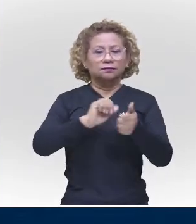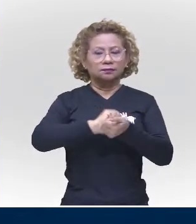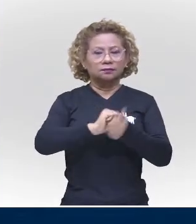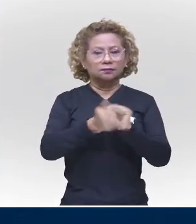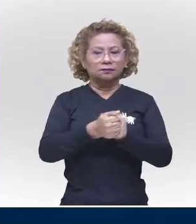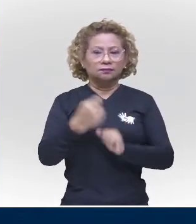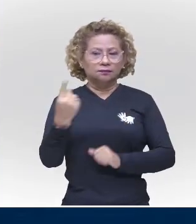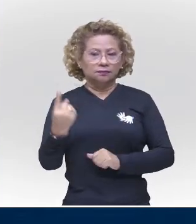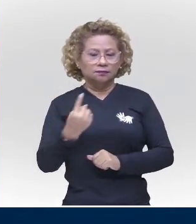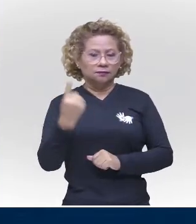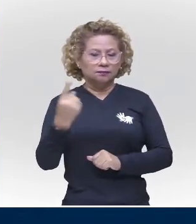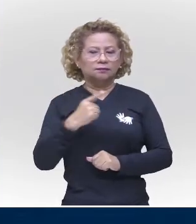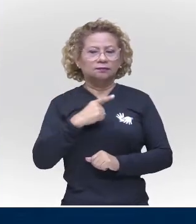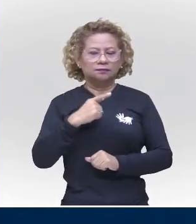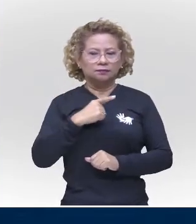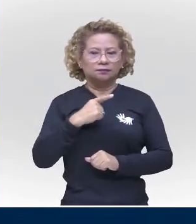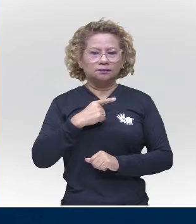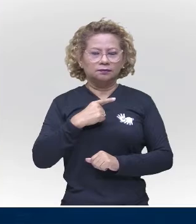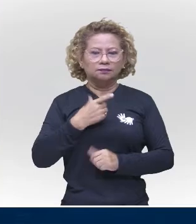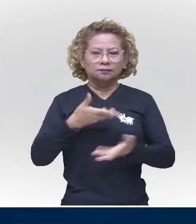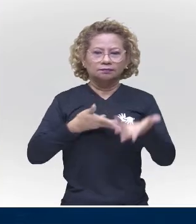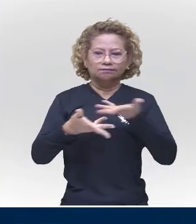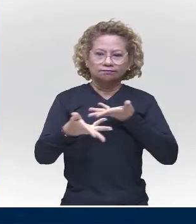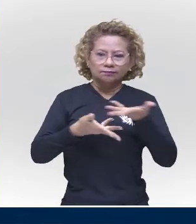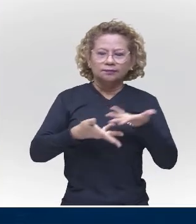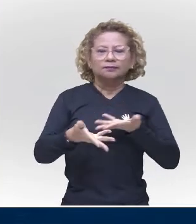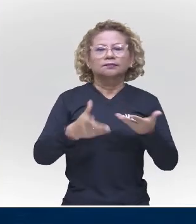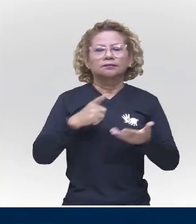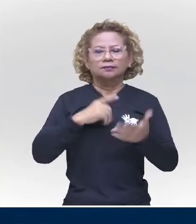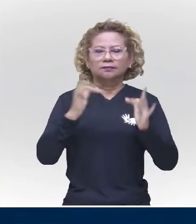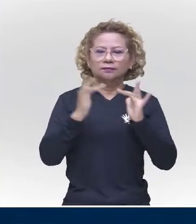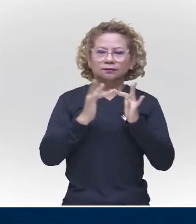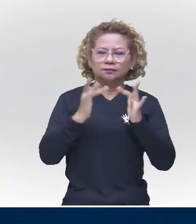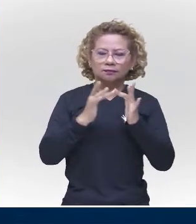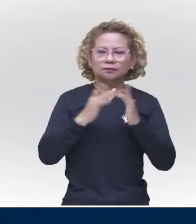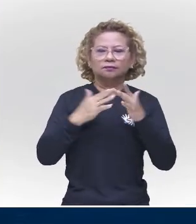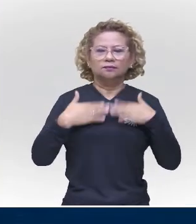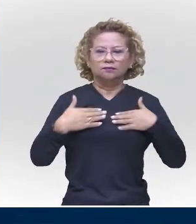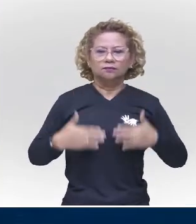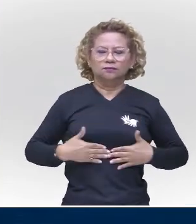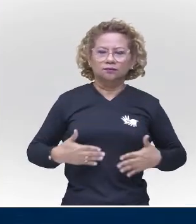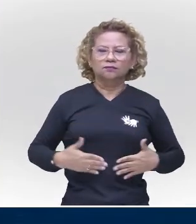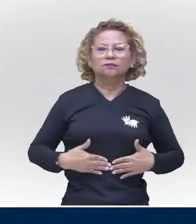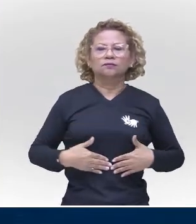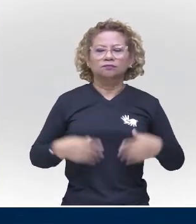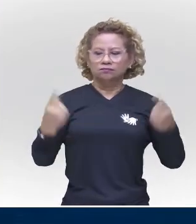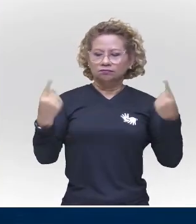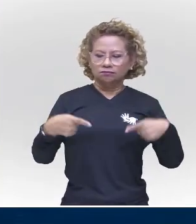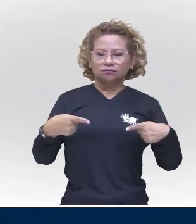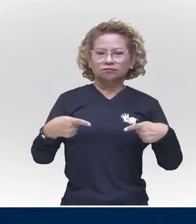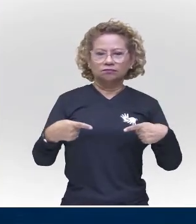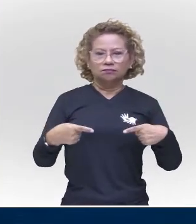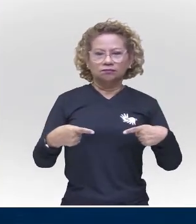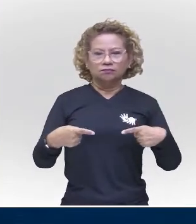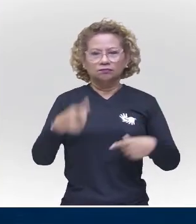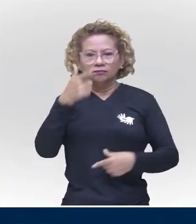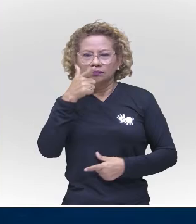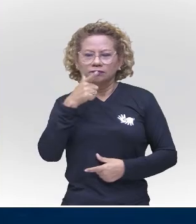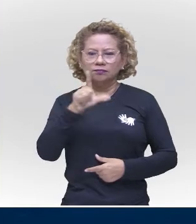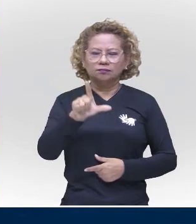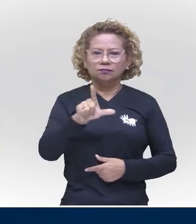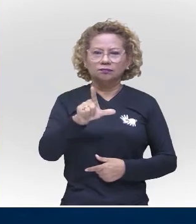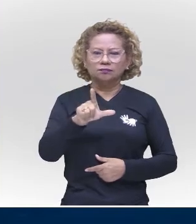bastante interação, onde eu tenho contato com o corpo do outro, até porque é nesse contato que eu consigo fazer as